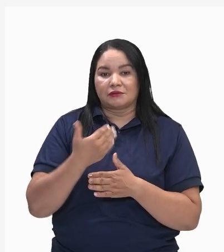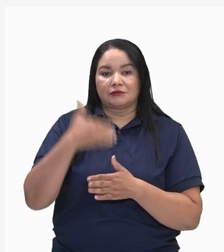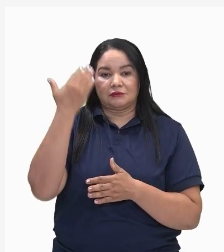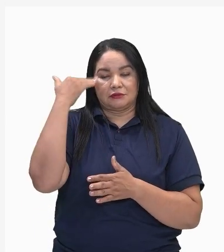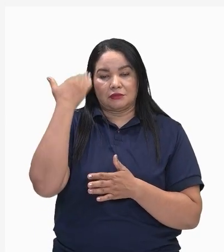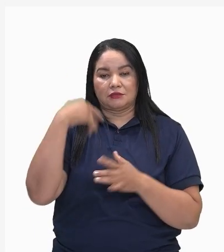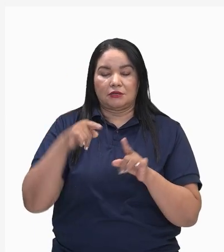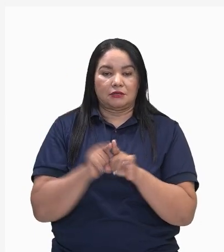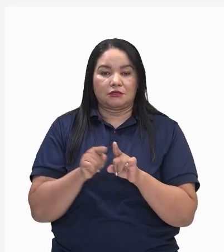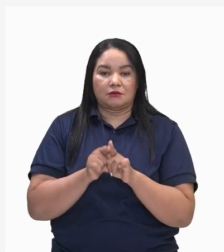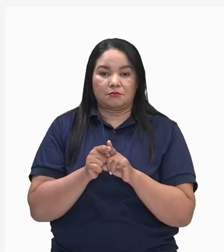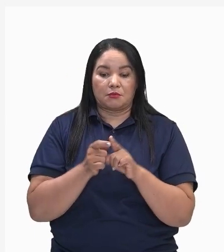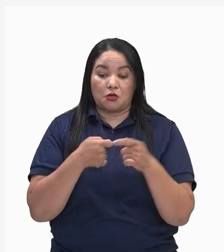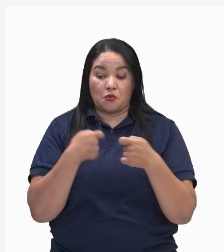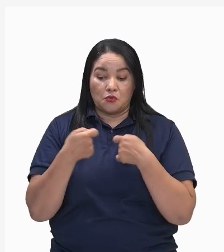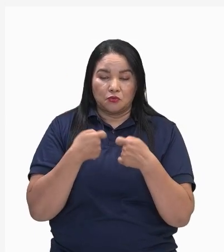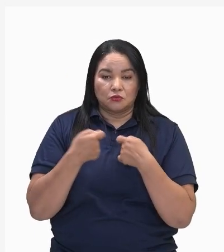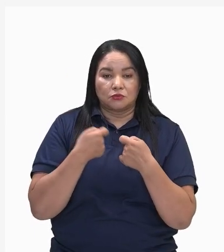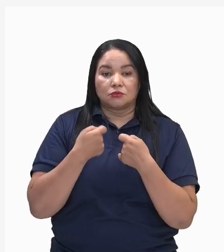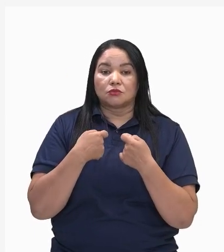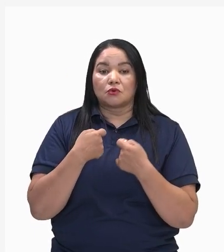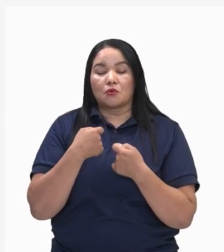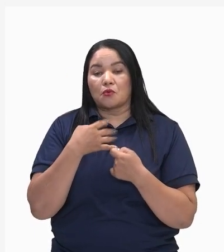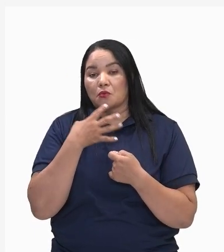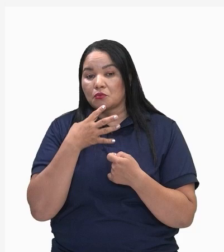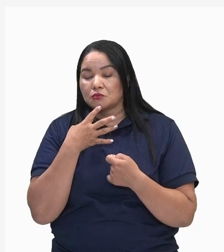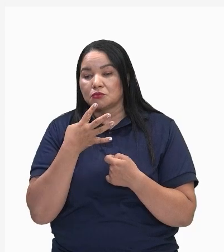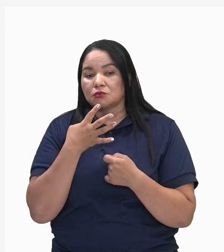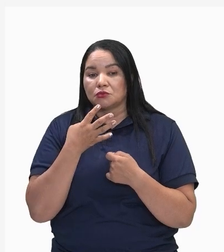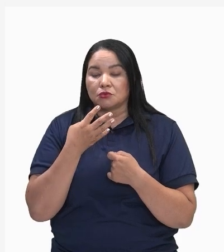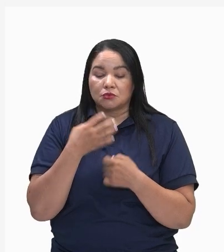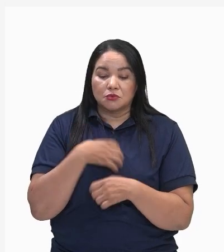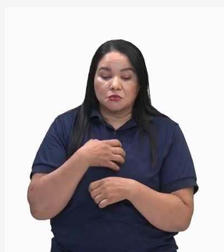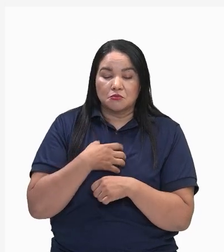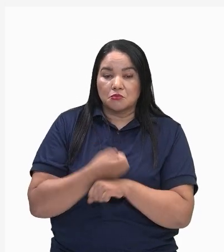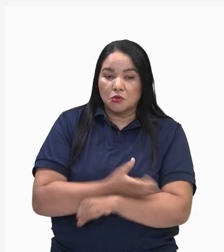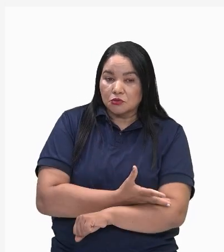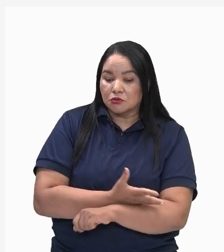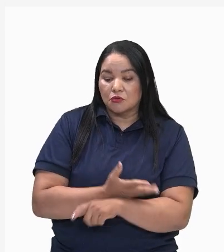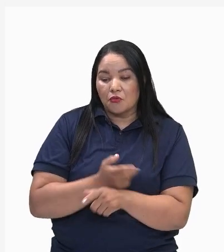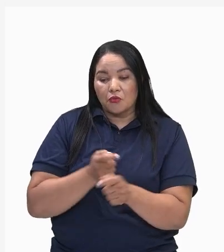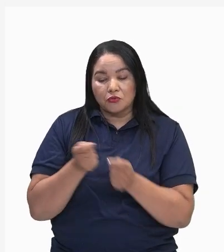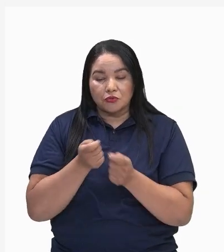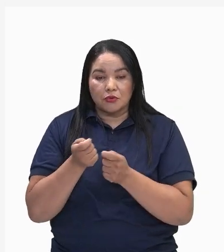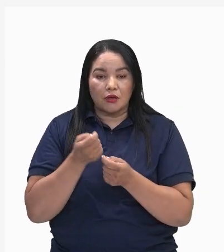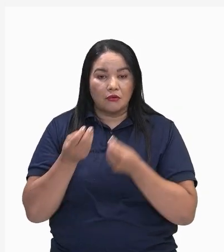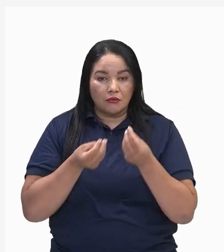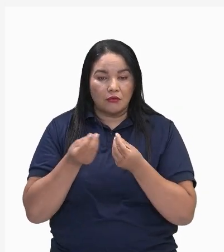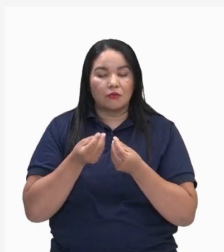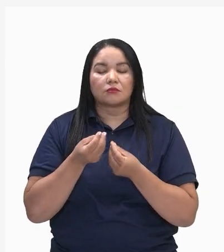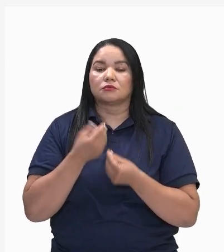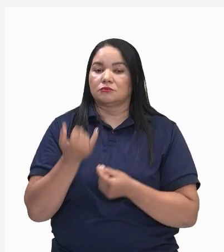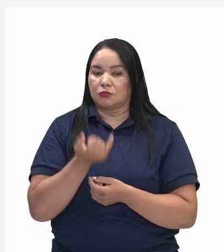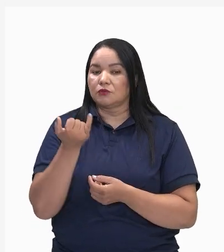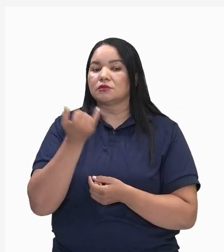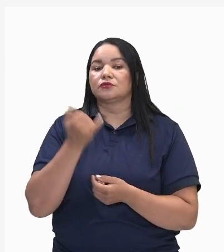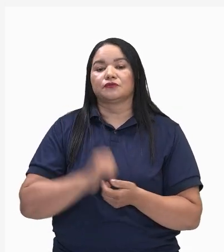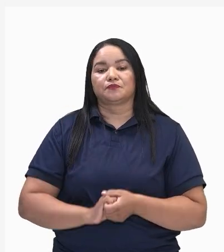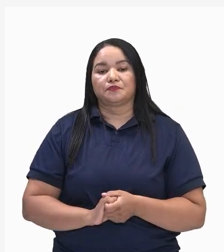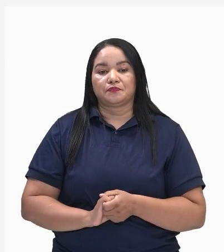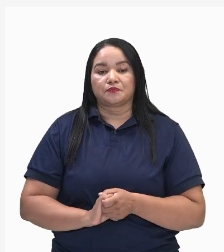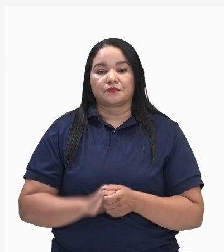também se conhecer, né, como é que funcionam as suas emoções e como administrar elas. Ambientes de apoio